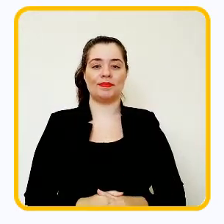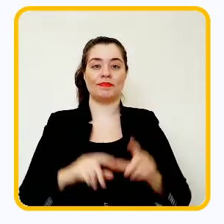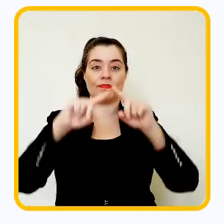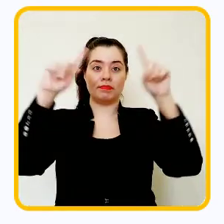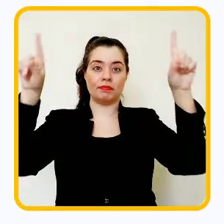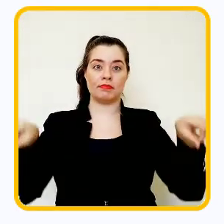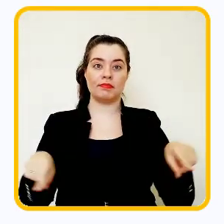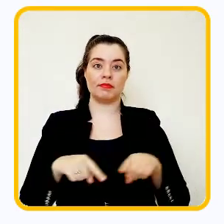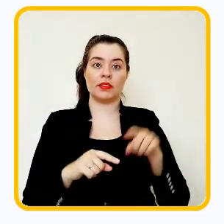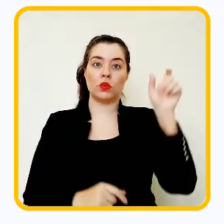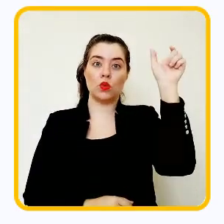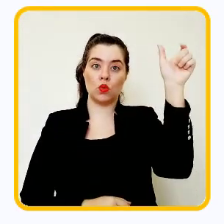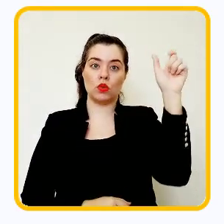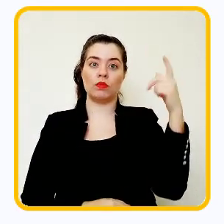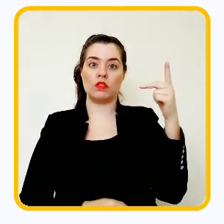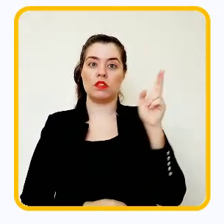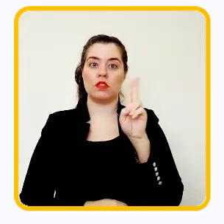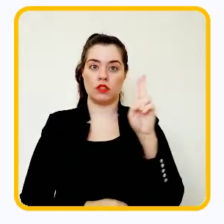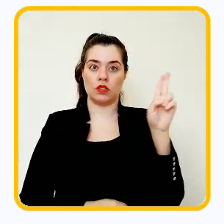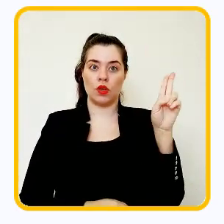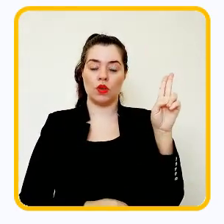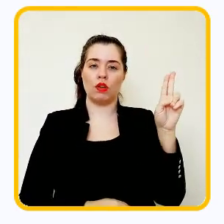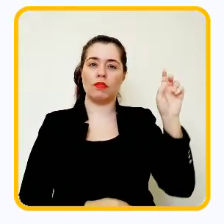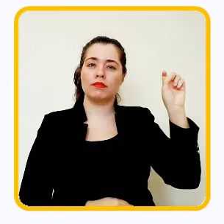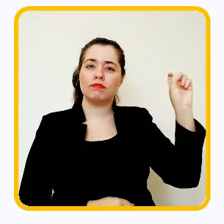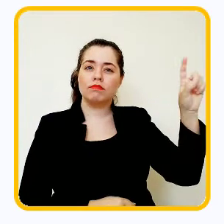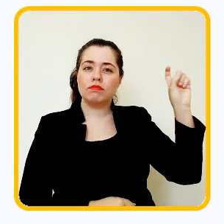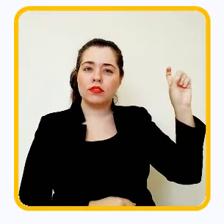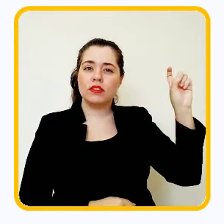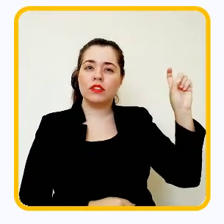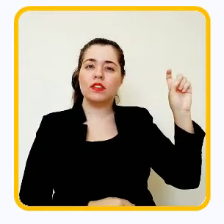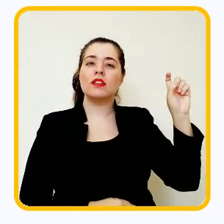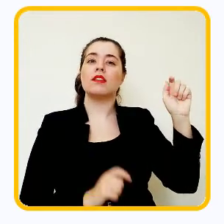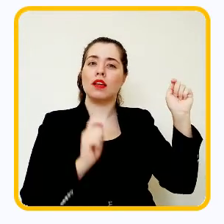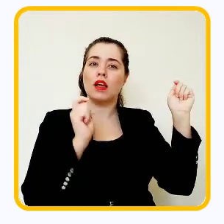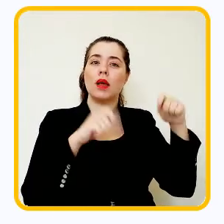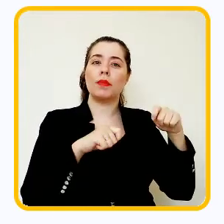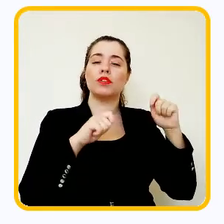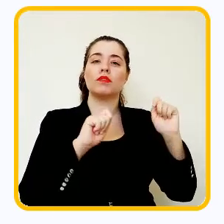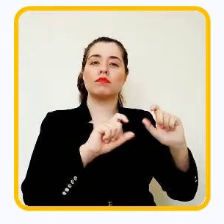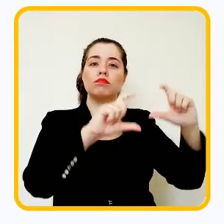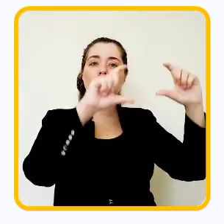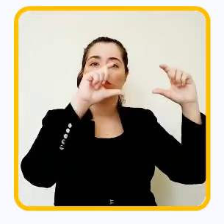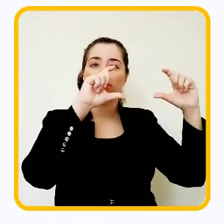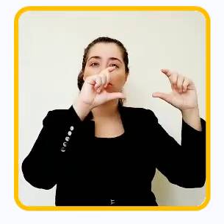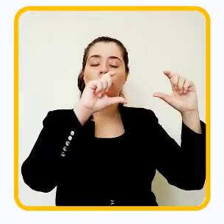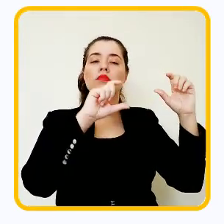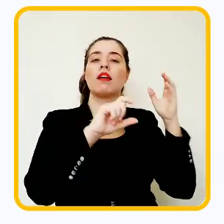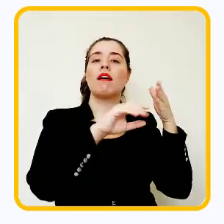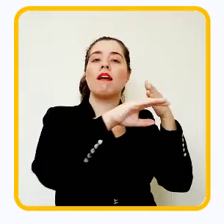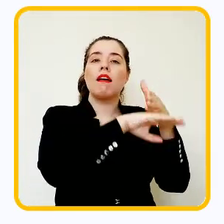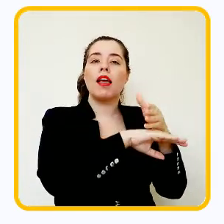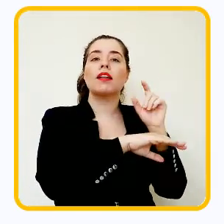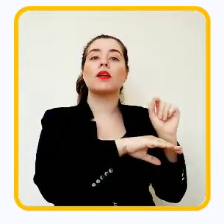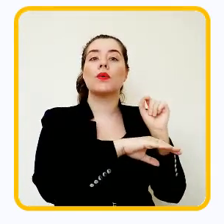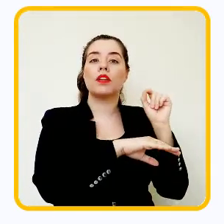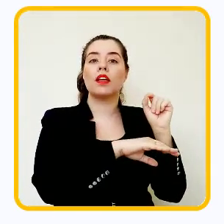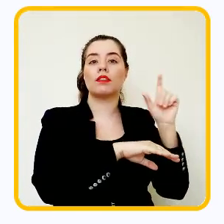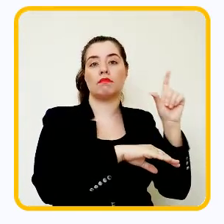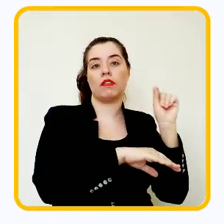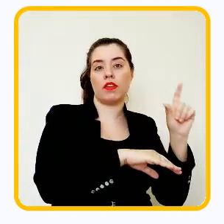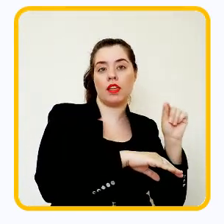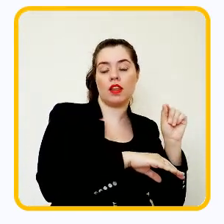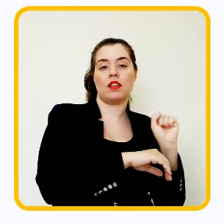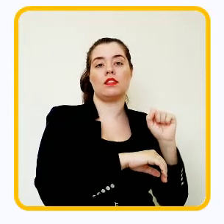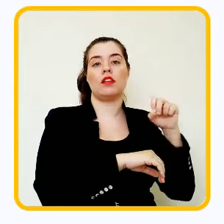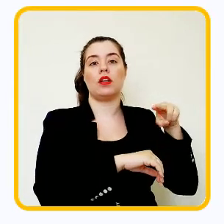esta. No topo, você encontra a sua identificação e, clicando na seta, é possível abrir um